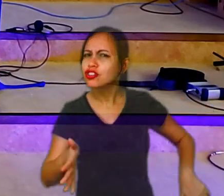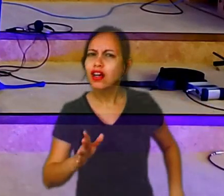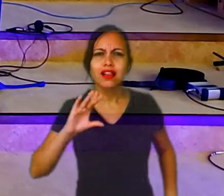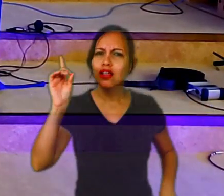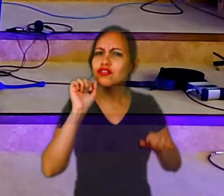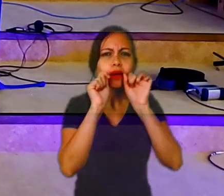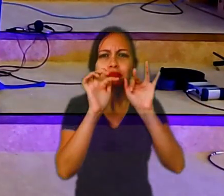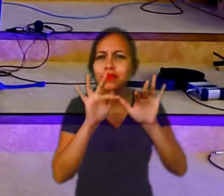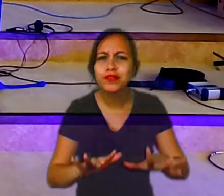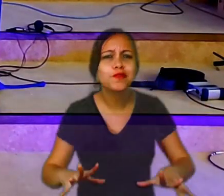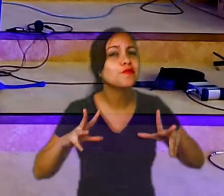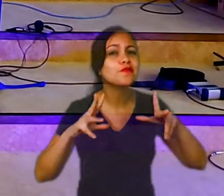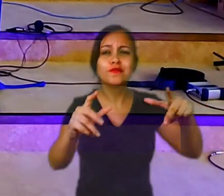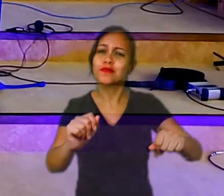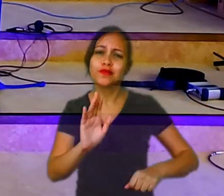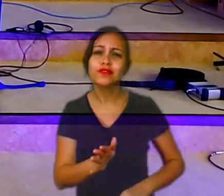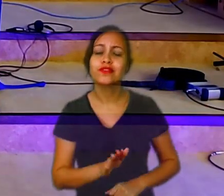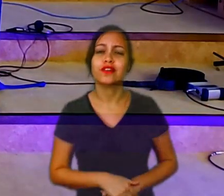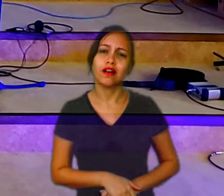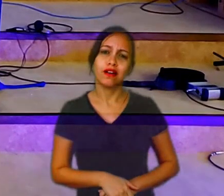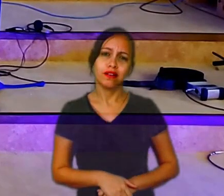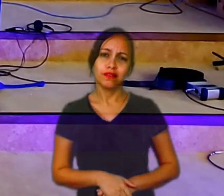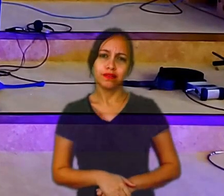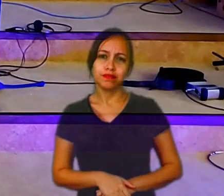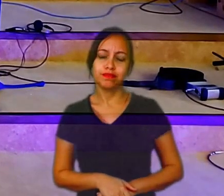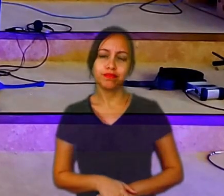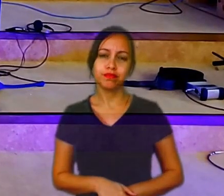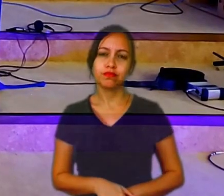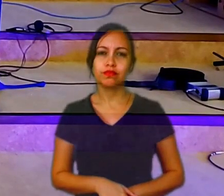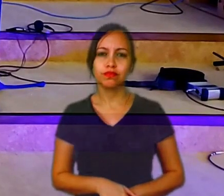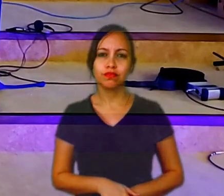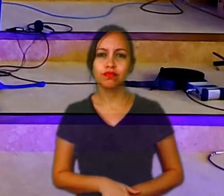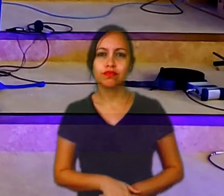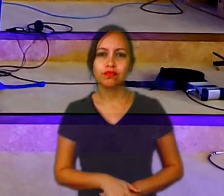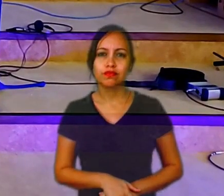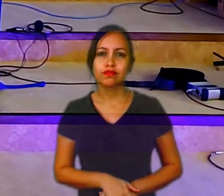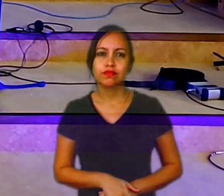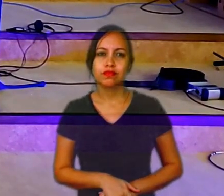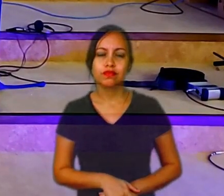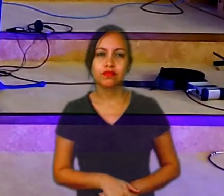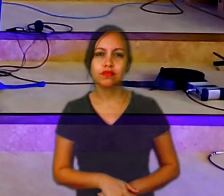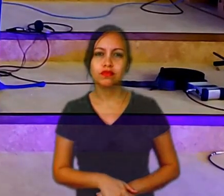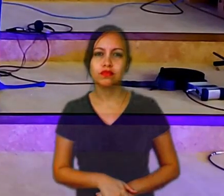bênção no Senhor Jesus, nas regiões celestiais. O que